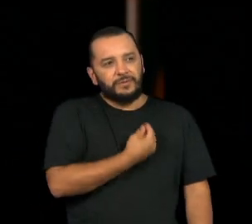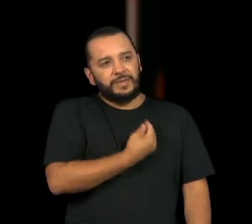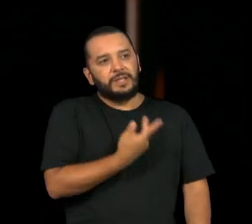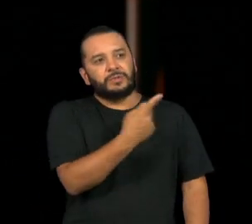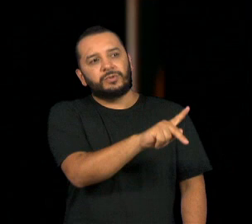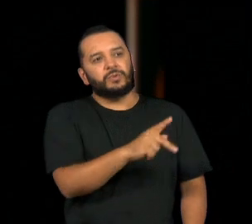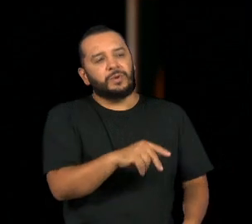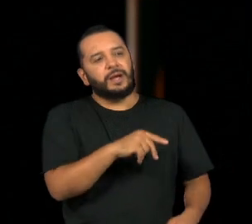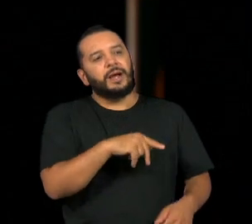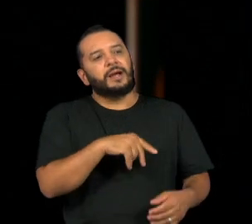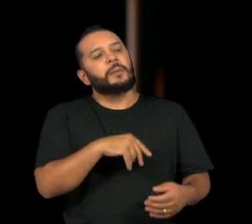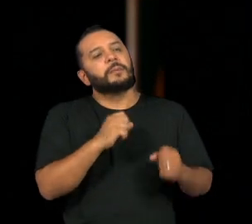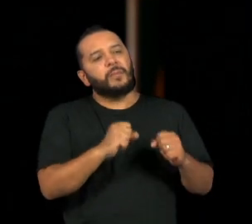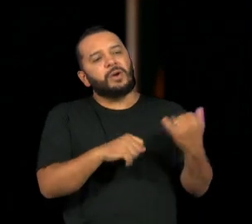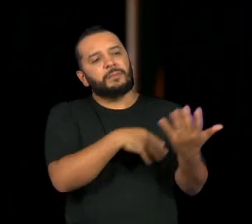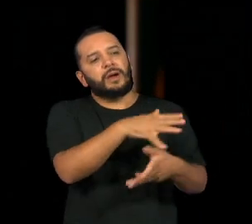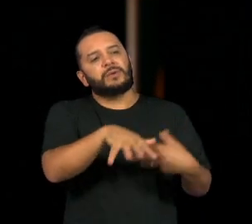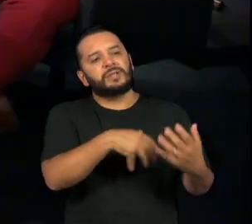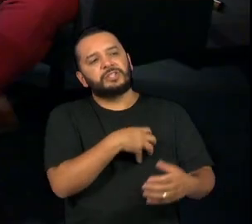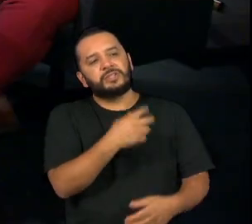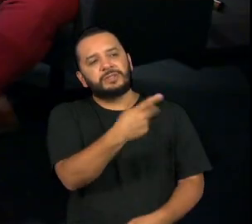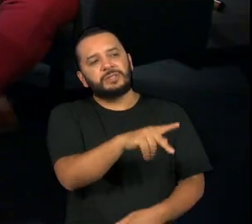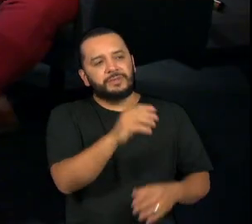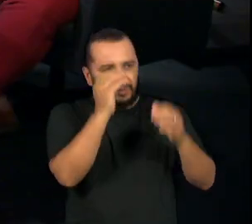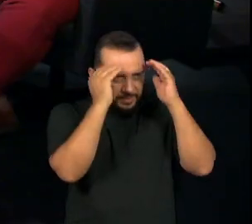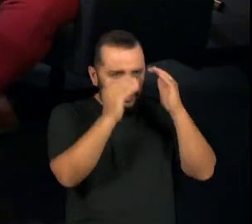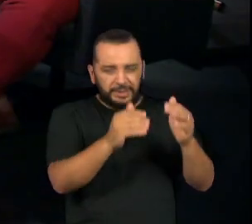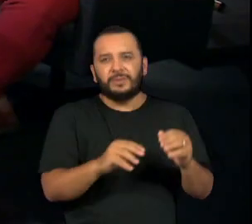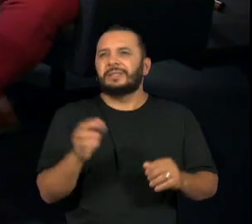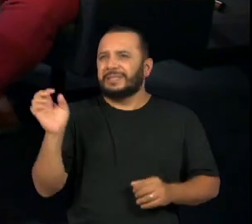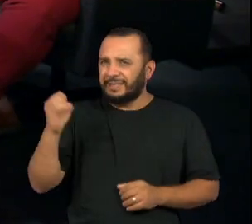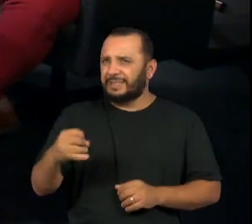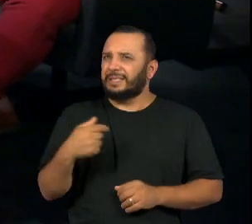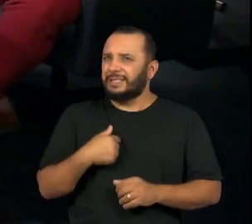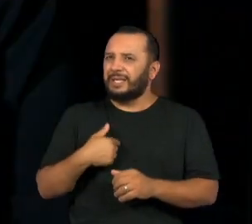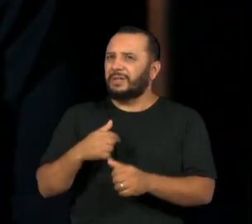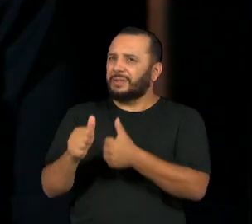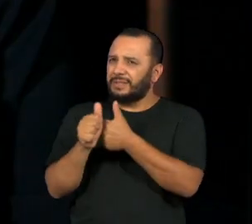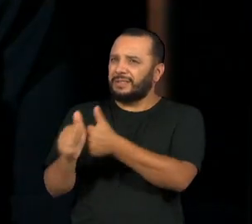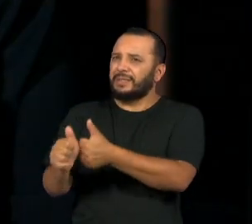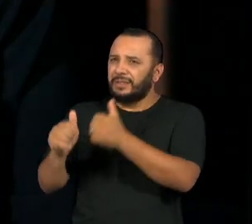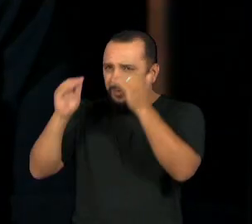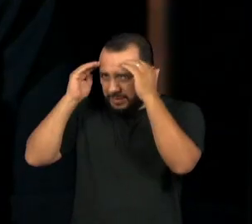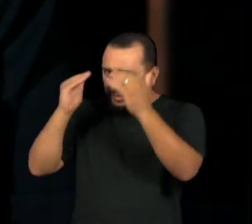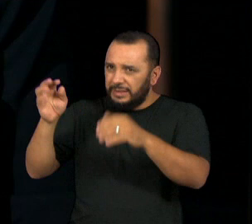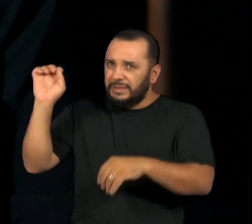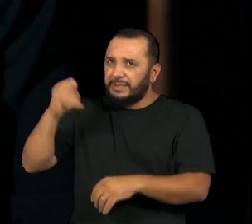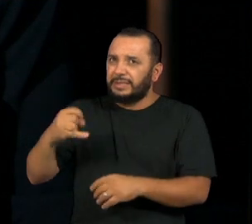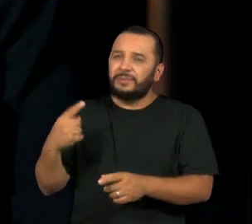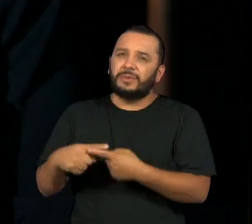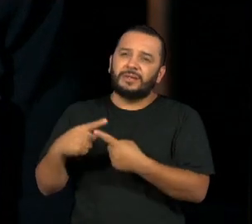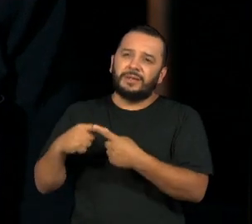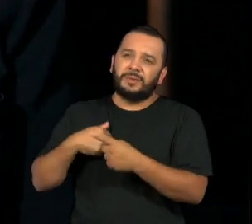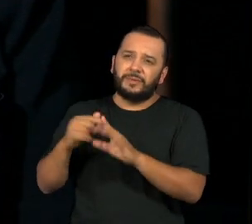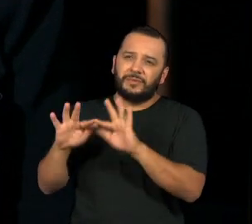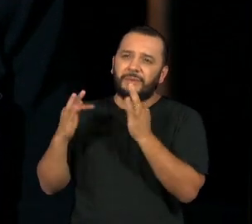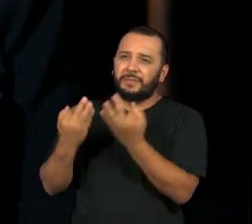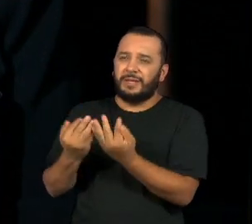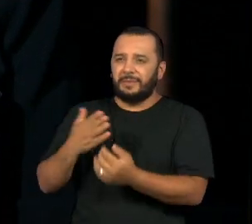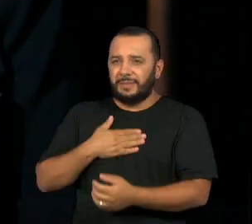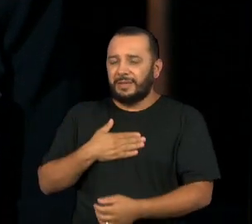estrague como quiser. Você seguiu esse conselho? Direitinho, porque assim, eu vim nessa família, mas eu não sou ateu,